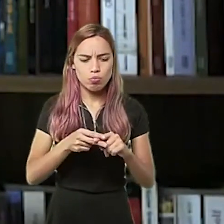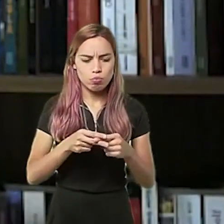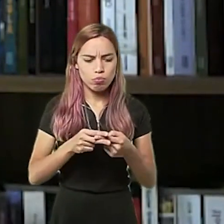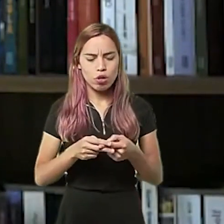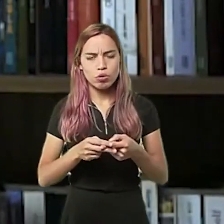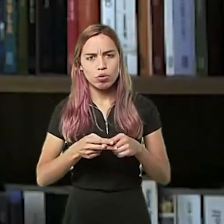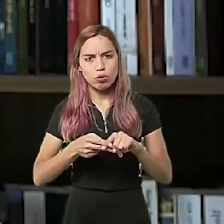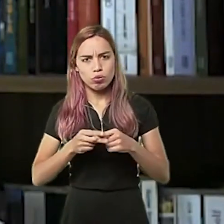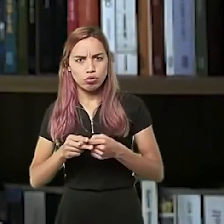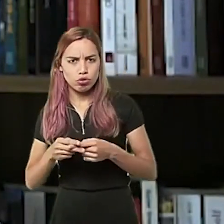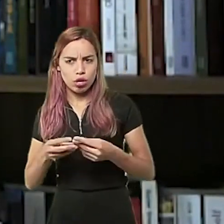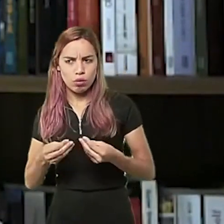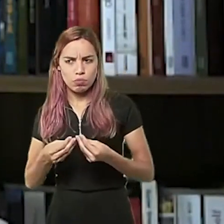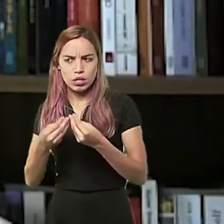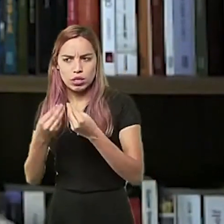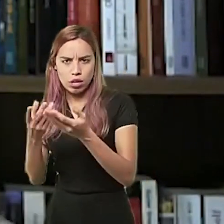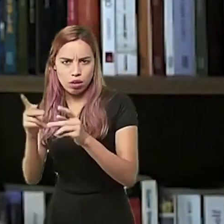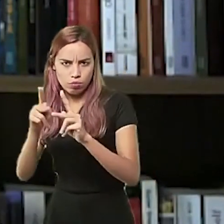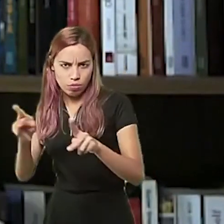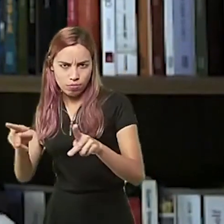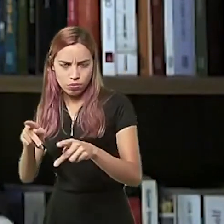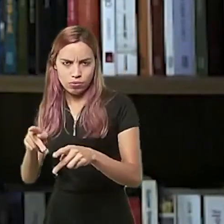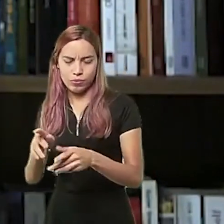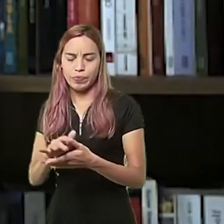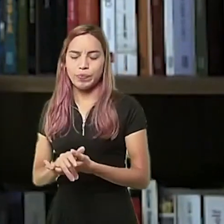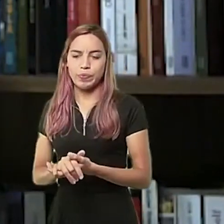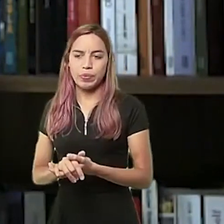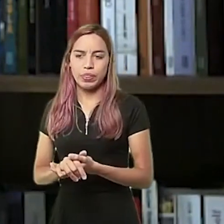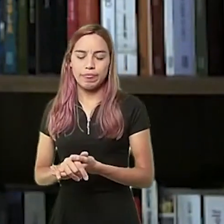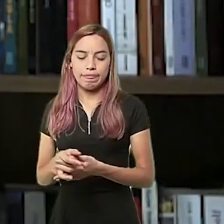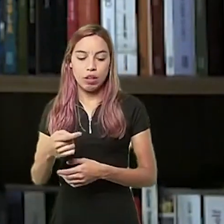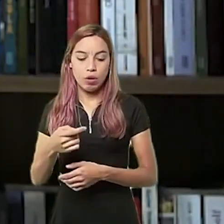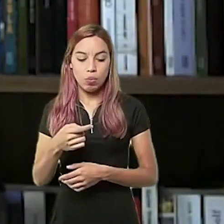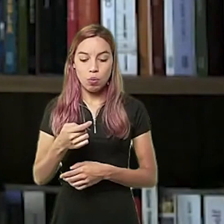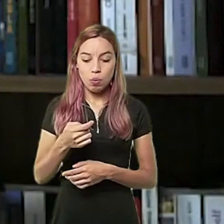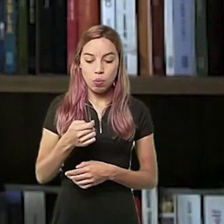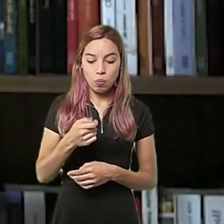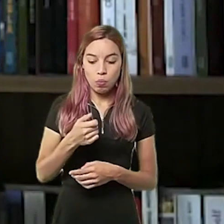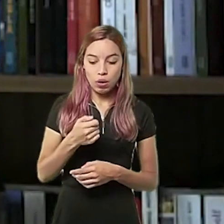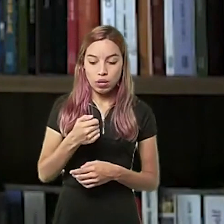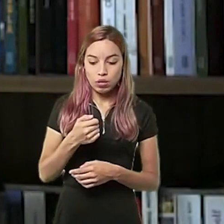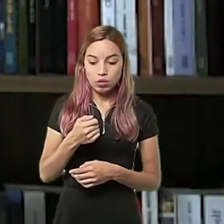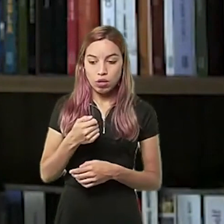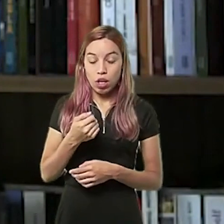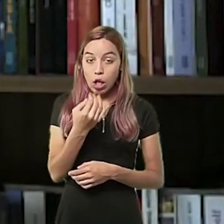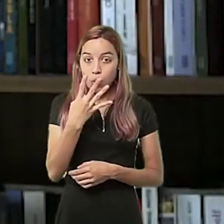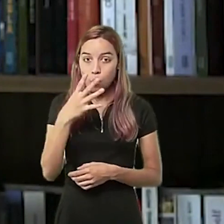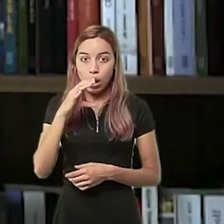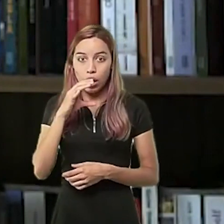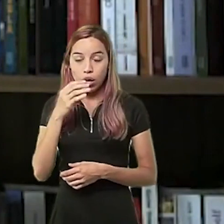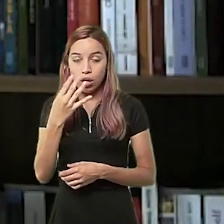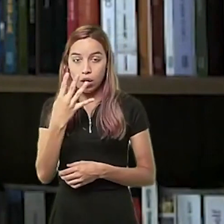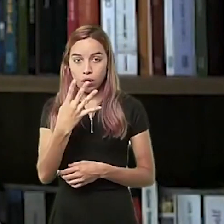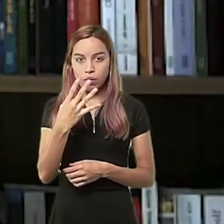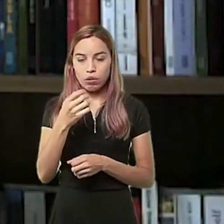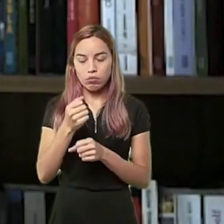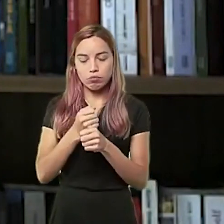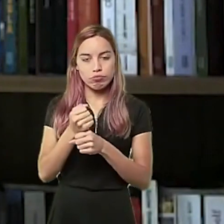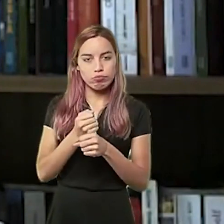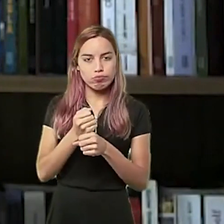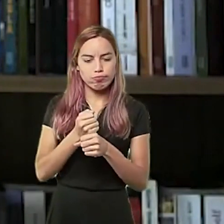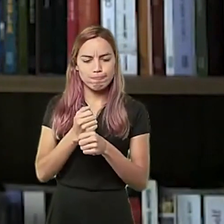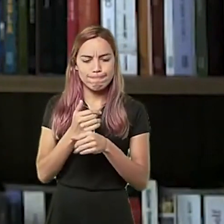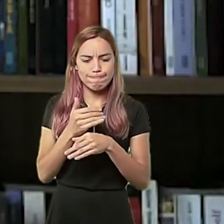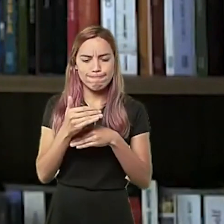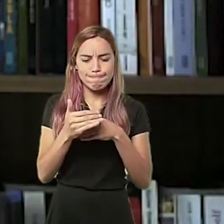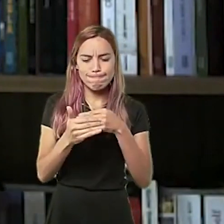para entregar. E eu tinha passado os últimos 4 anos naquele processo, né, que é um processo